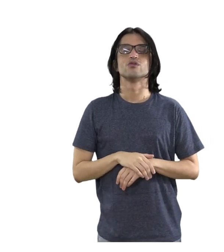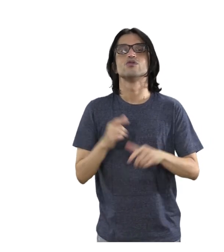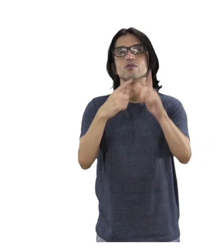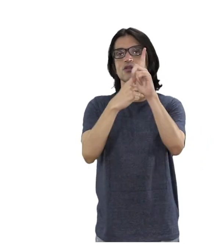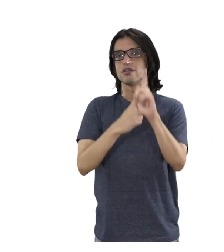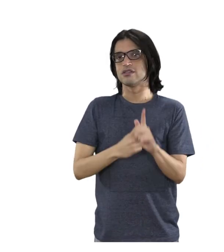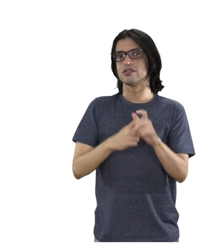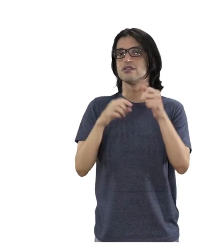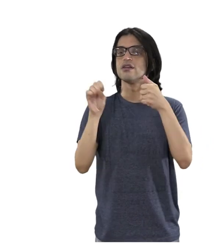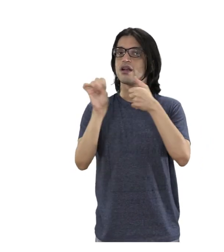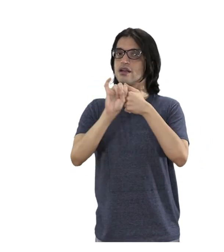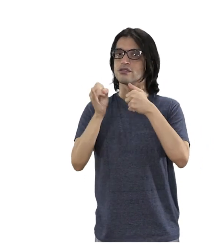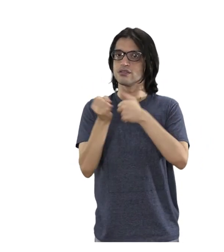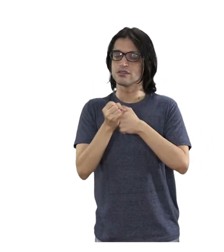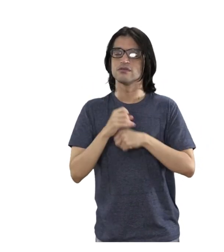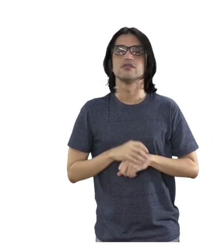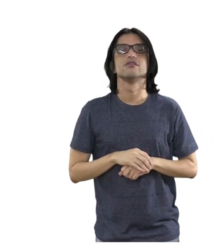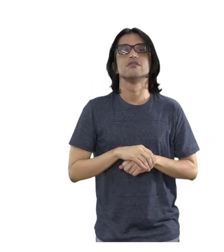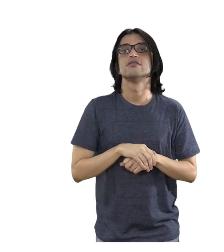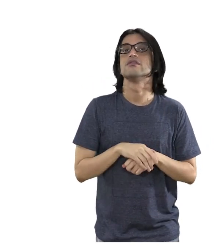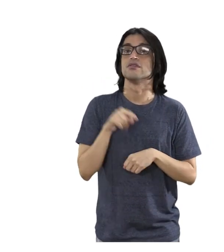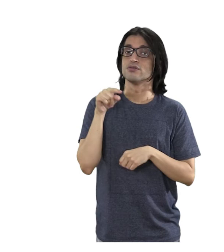Subordinadas adjetivas. As orações